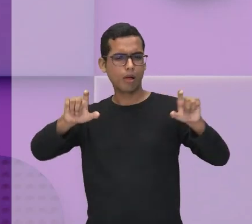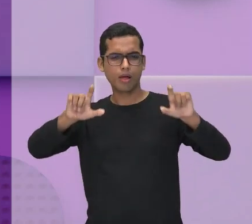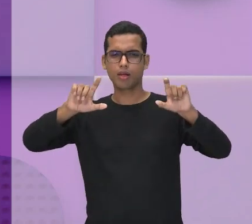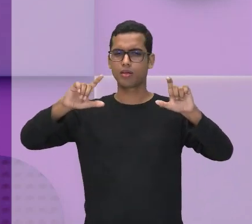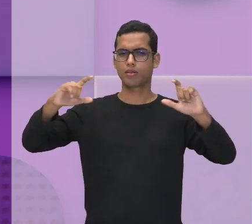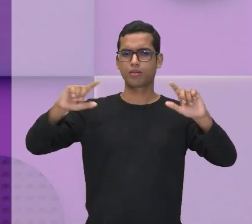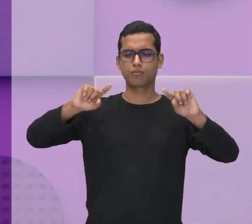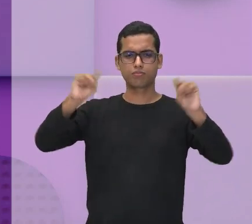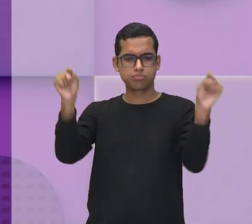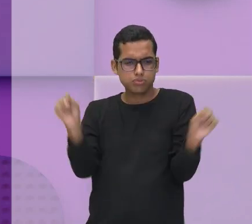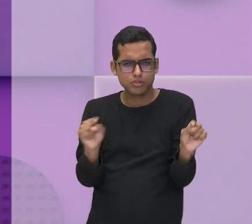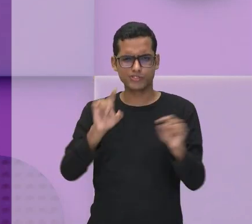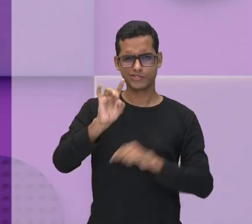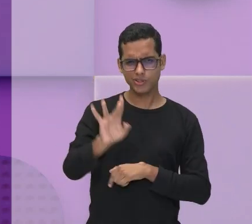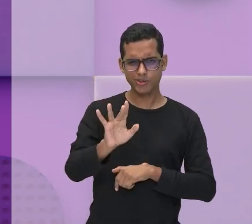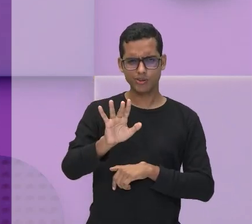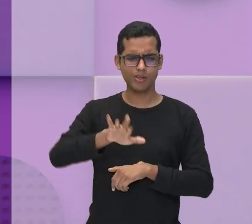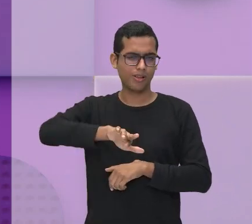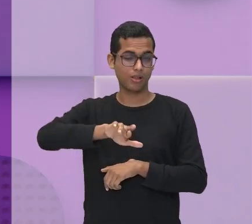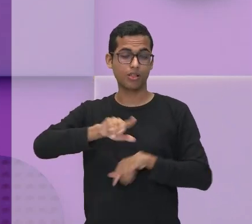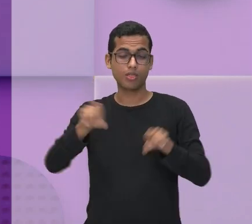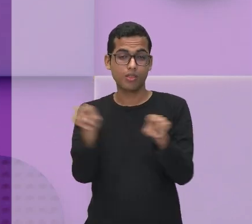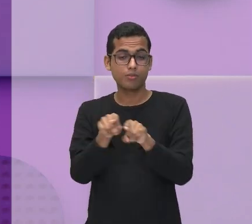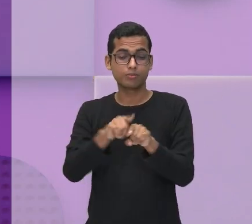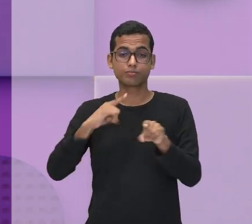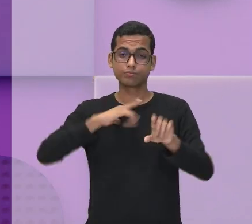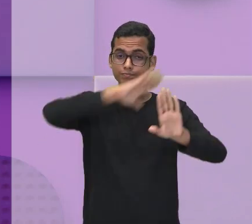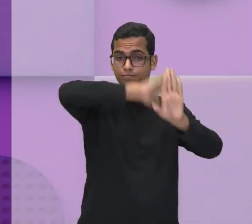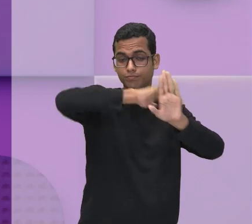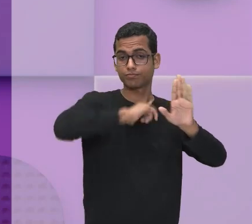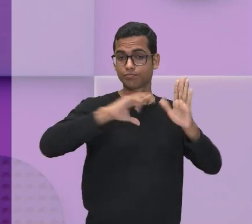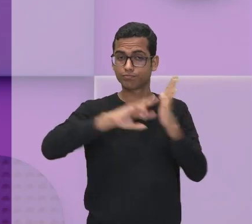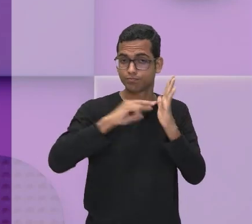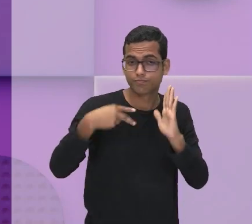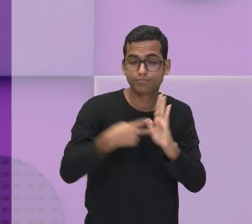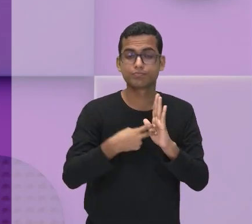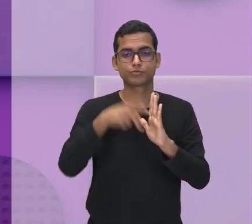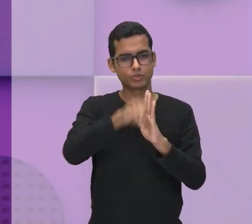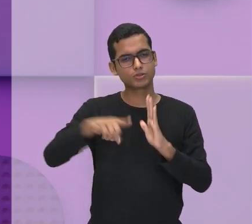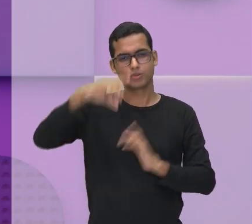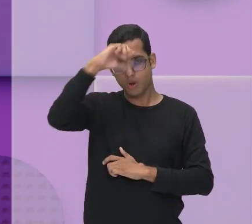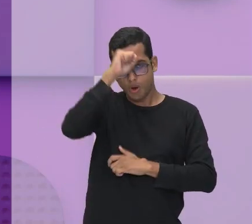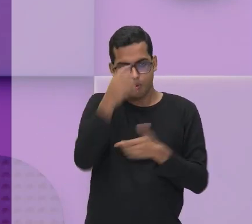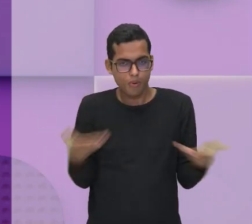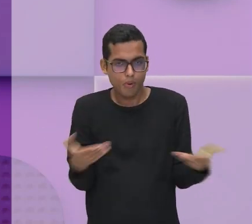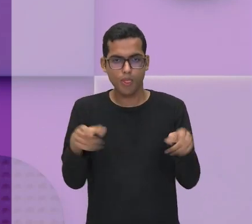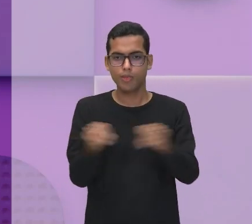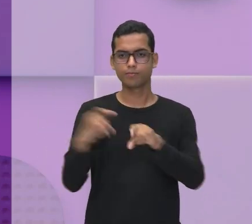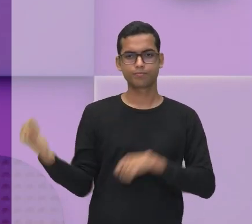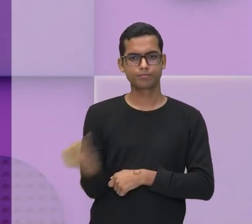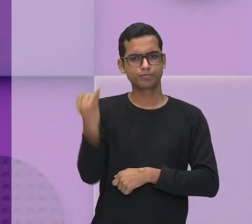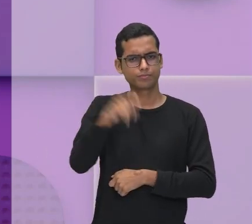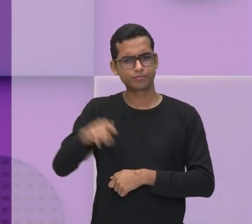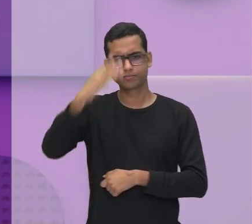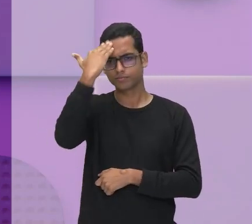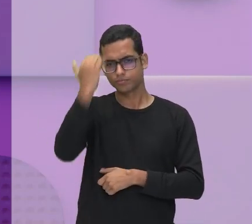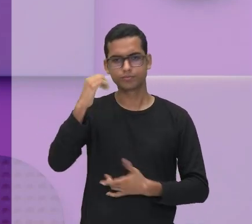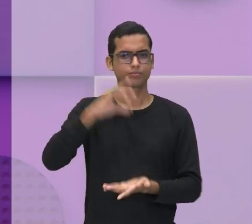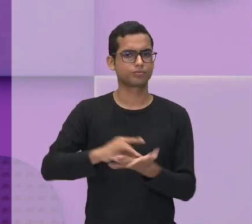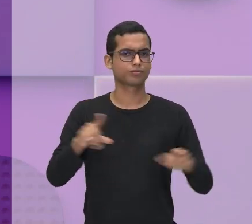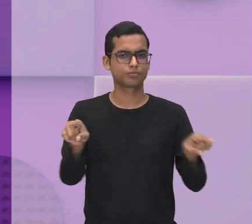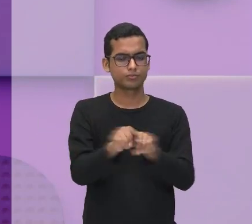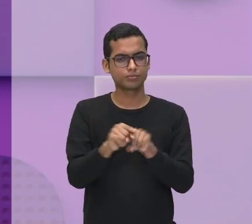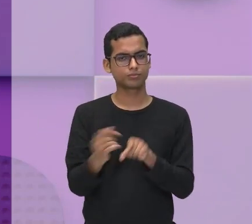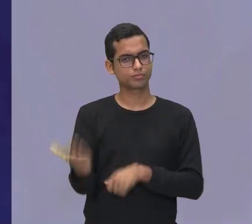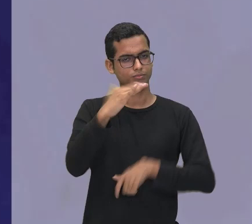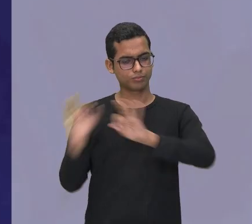um significado. E aí eu também vou falar isso para você, porque isso também é muito importante você saber, beleza? Então, acompanhe